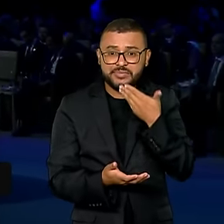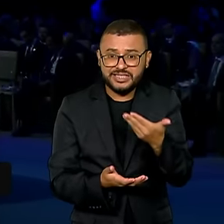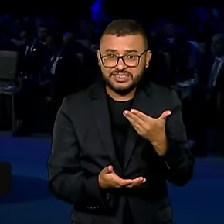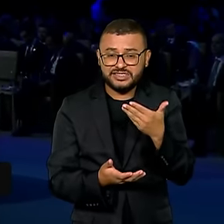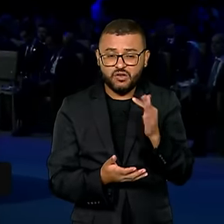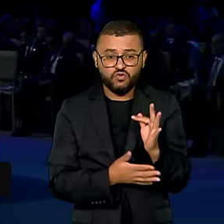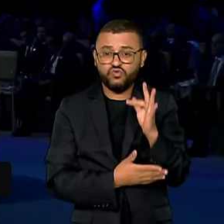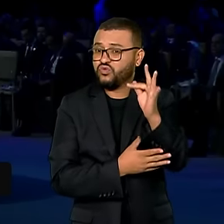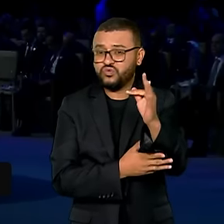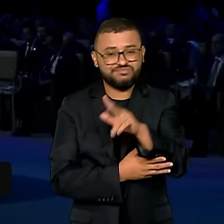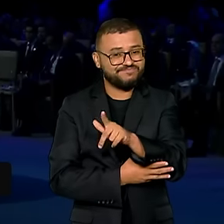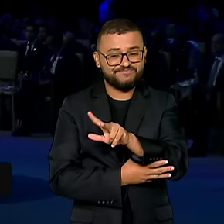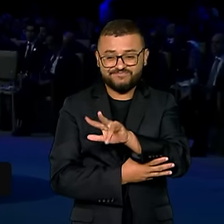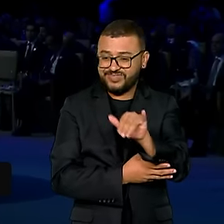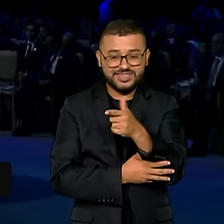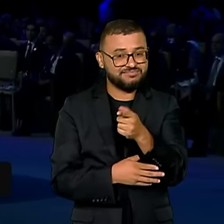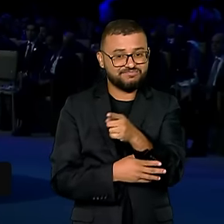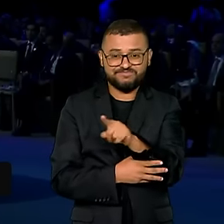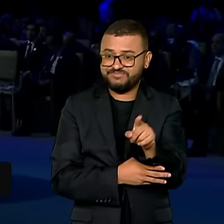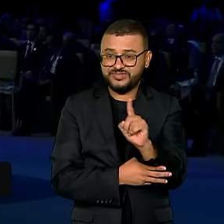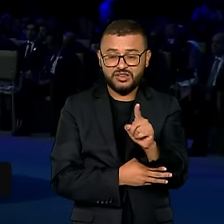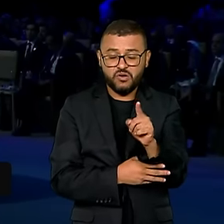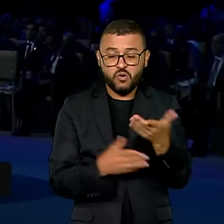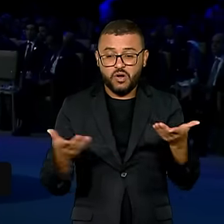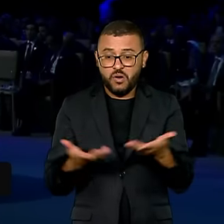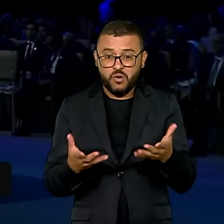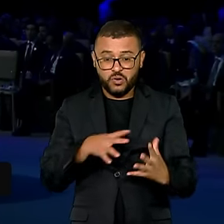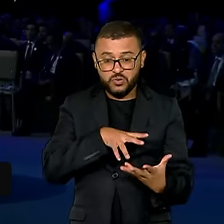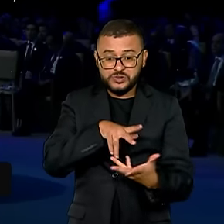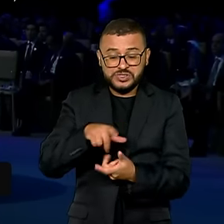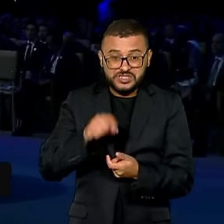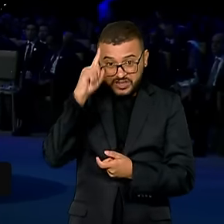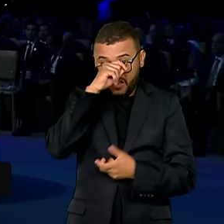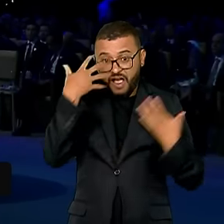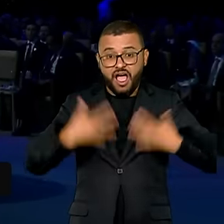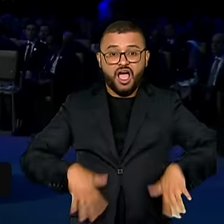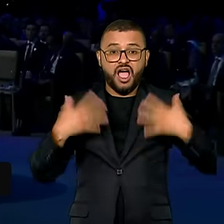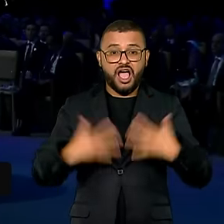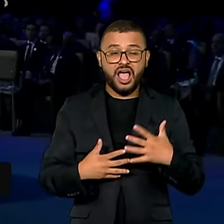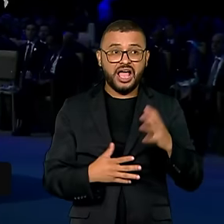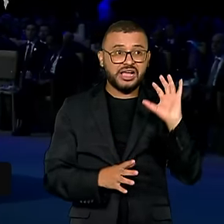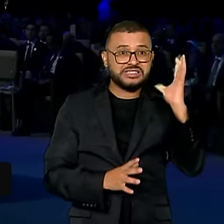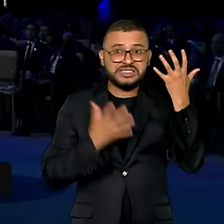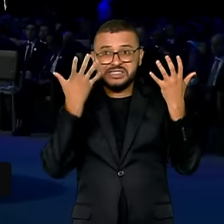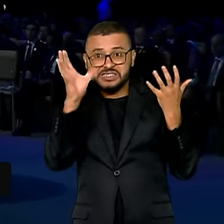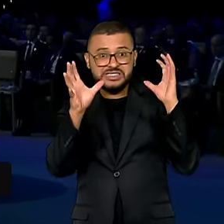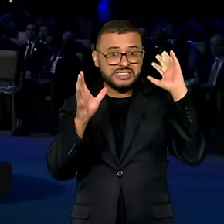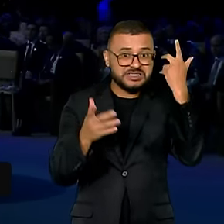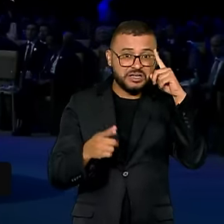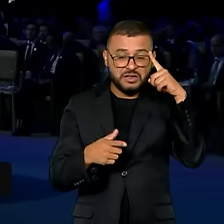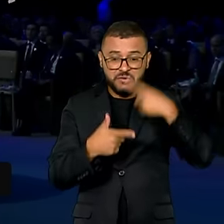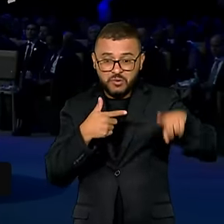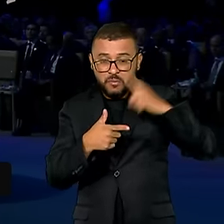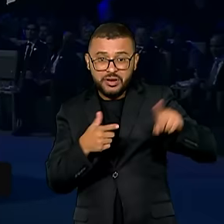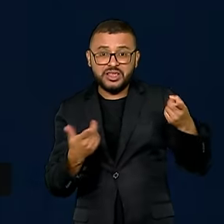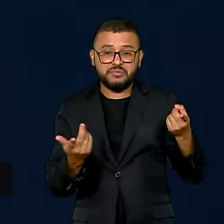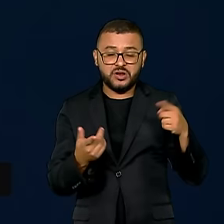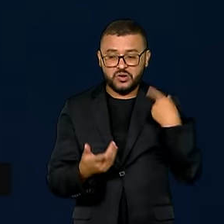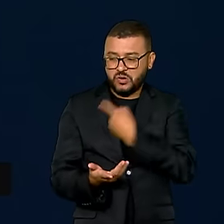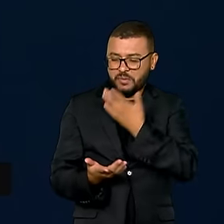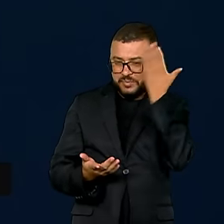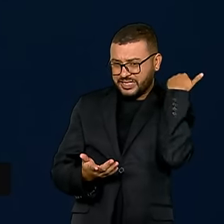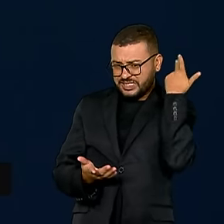próxima geração. O planeta está farto de acordos climáticos não cumpridos,